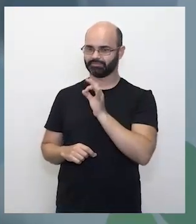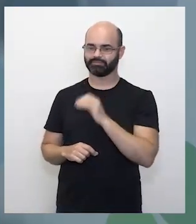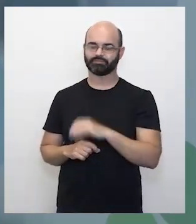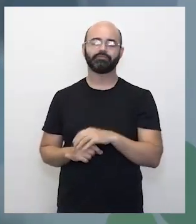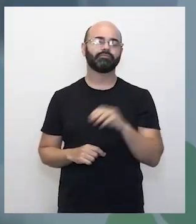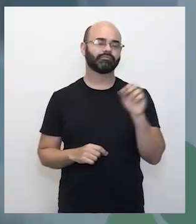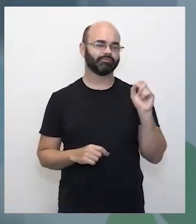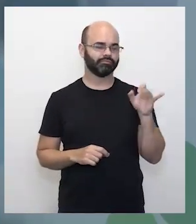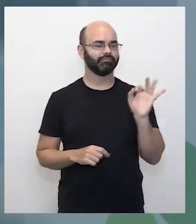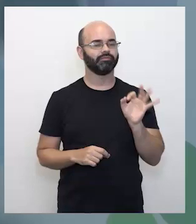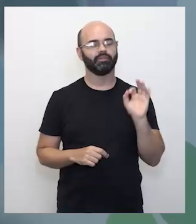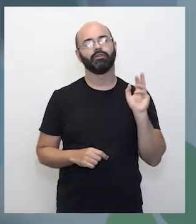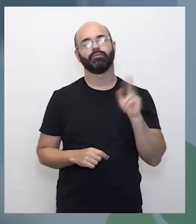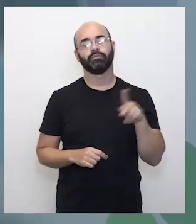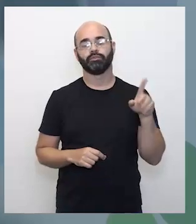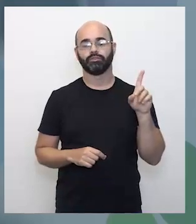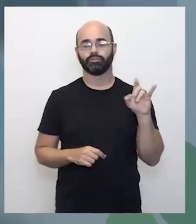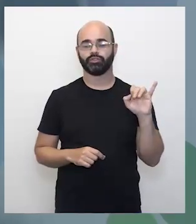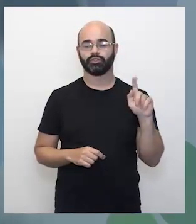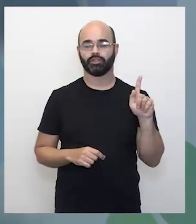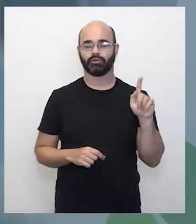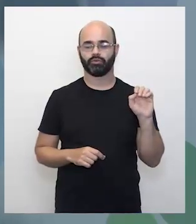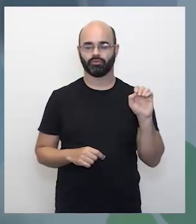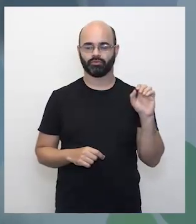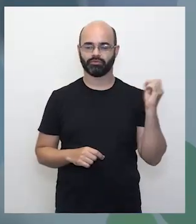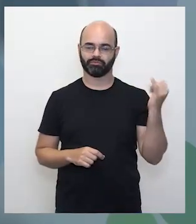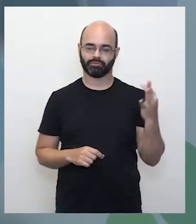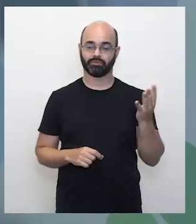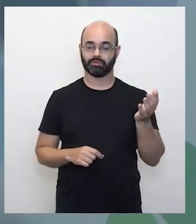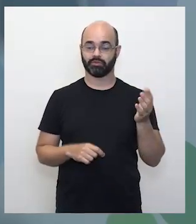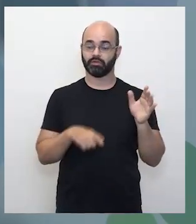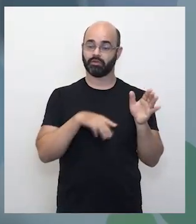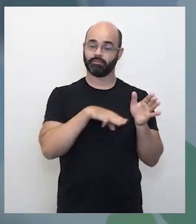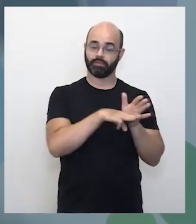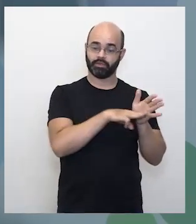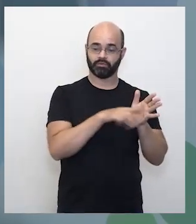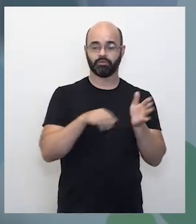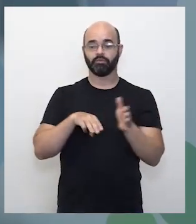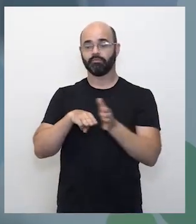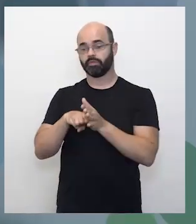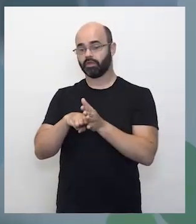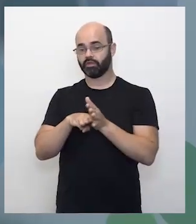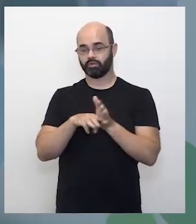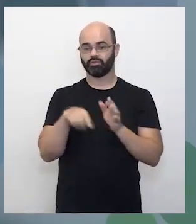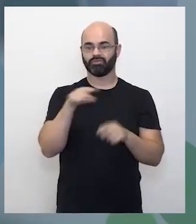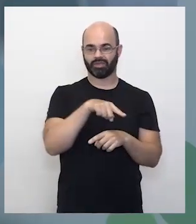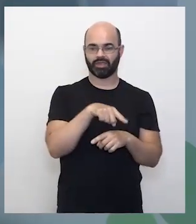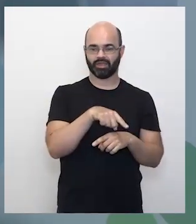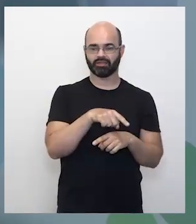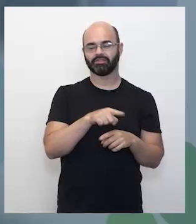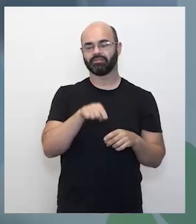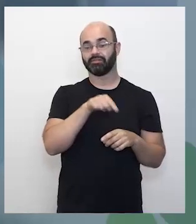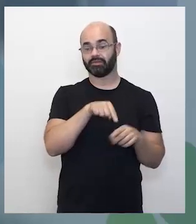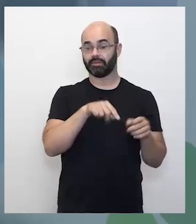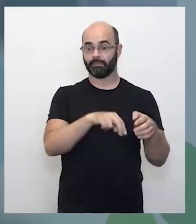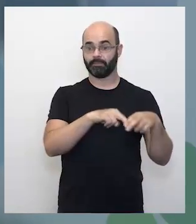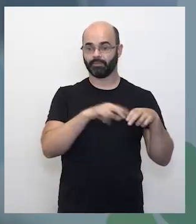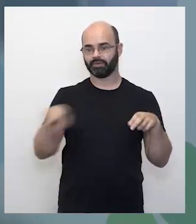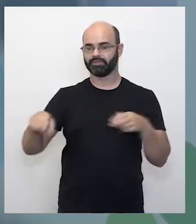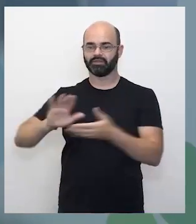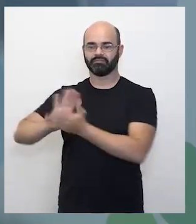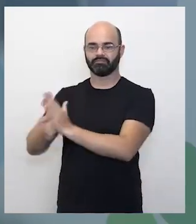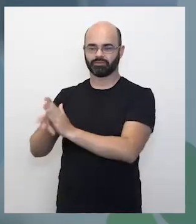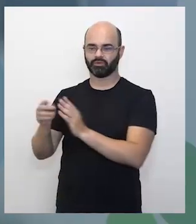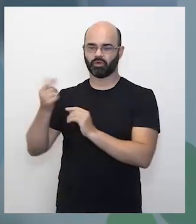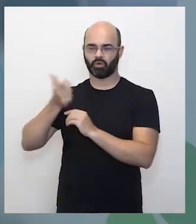professor Diego lembrou uma coisa bem legal, né? Que um método não exclui o outro, eles podem coexistir numa pesquisa. Exatamente, a gente só vai definir o método